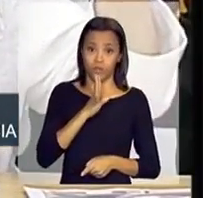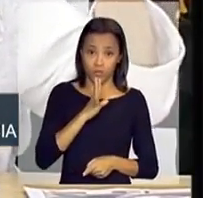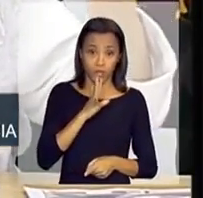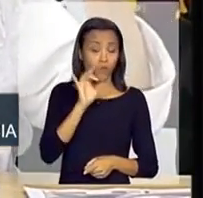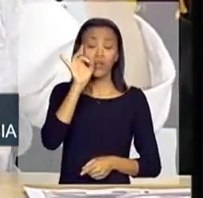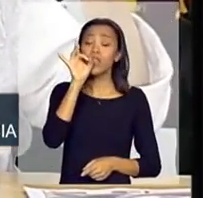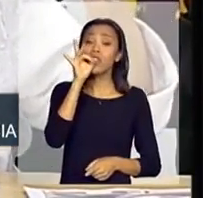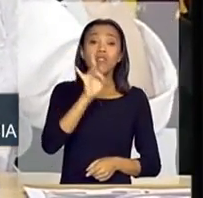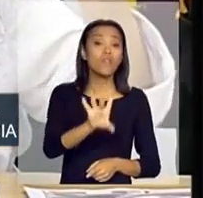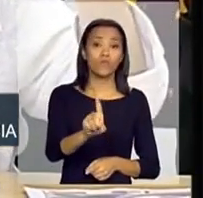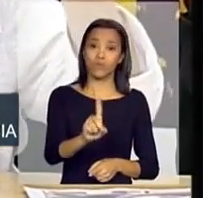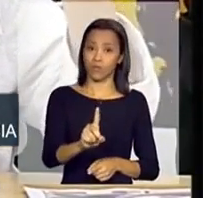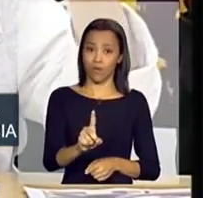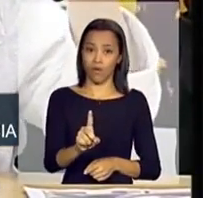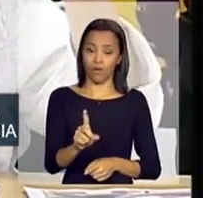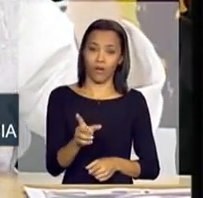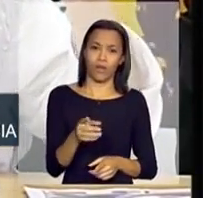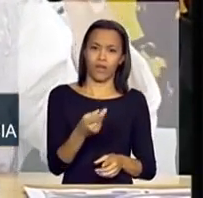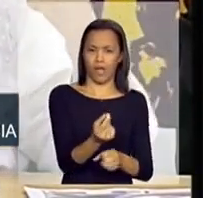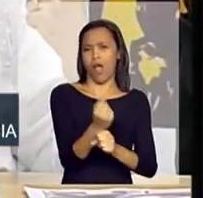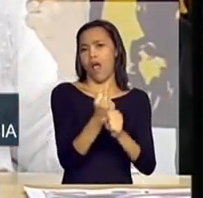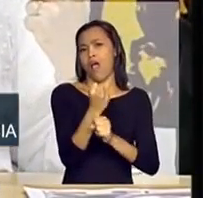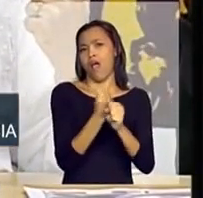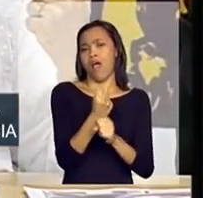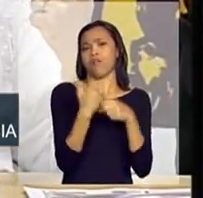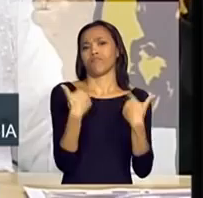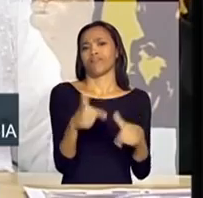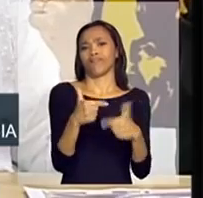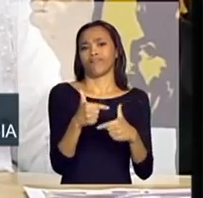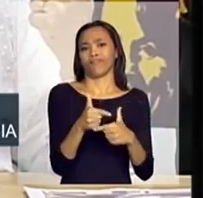naquelas que elas já estão há muitos anos.